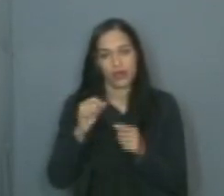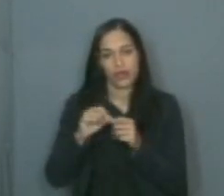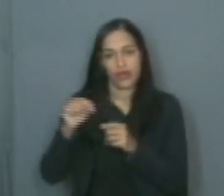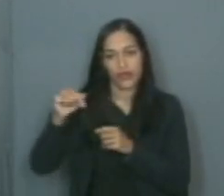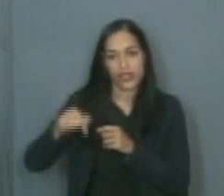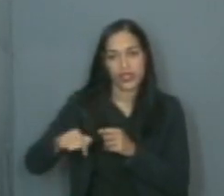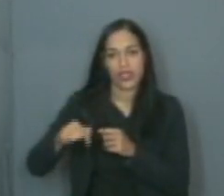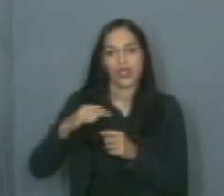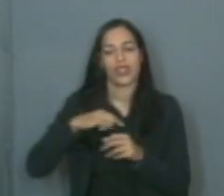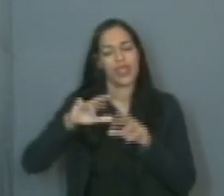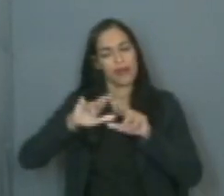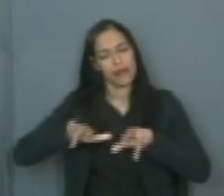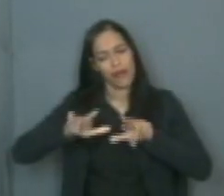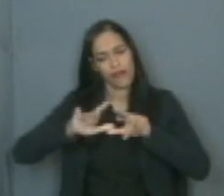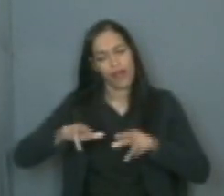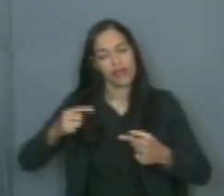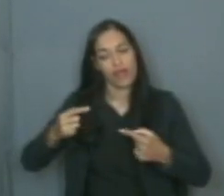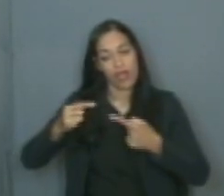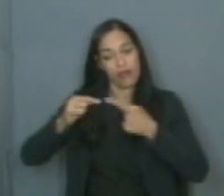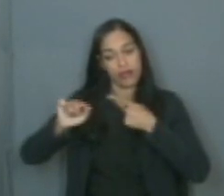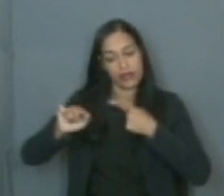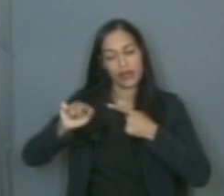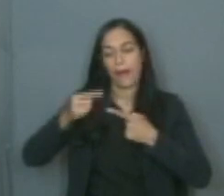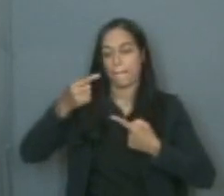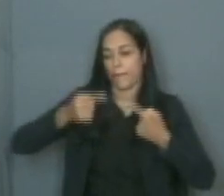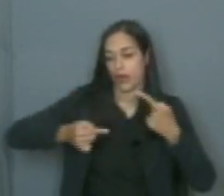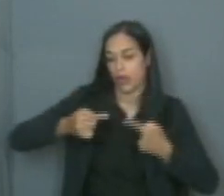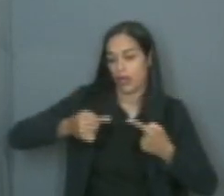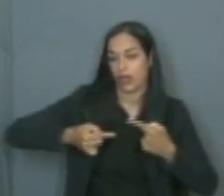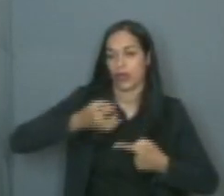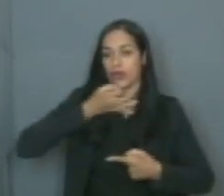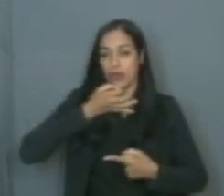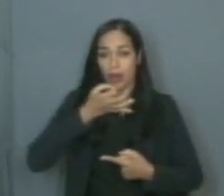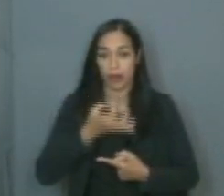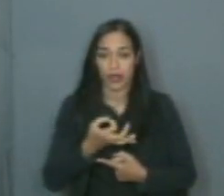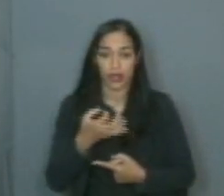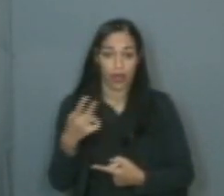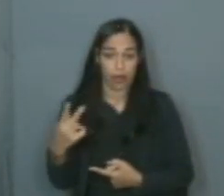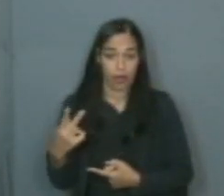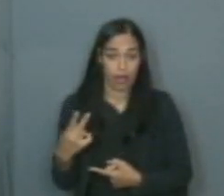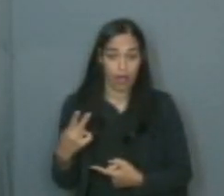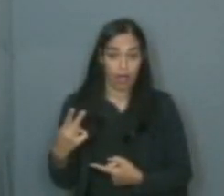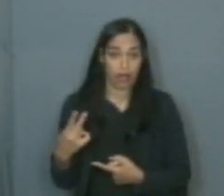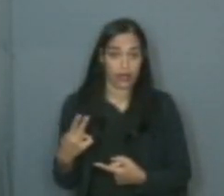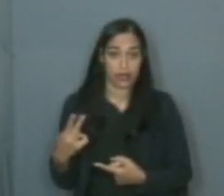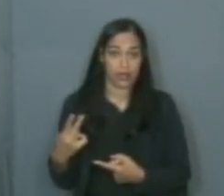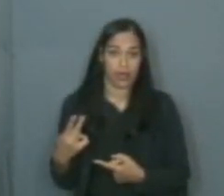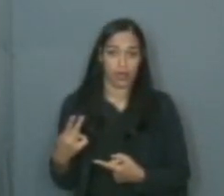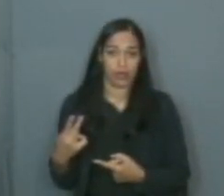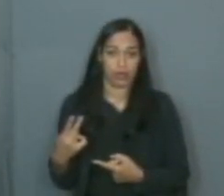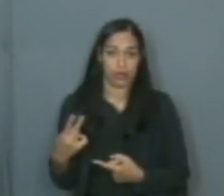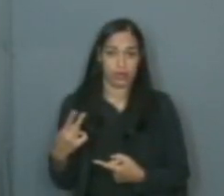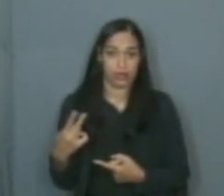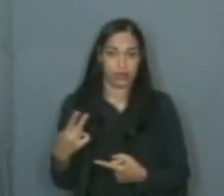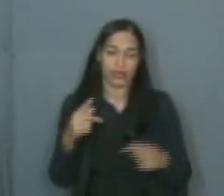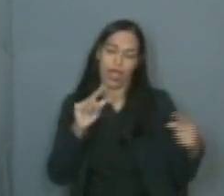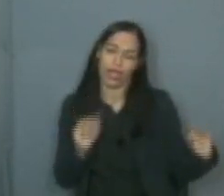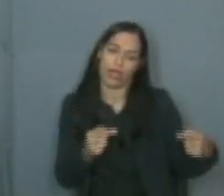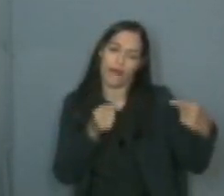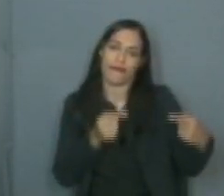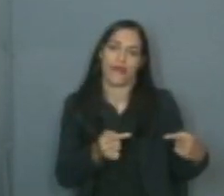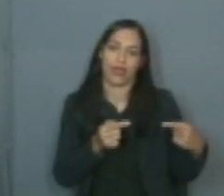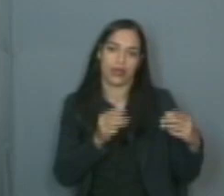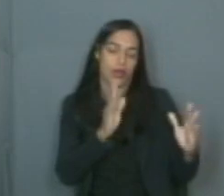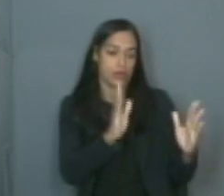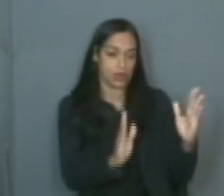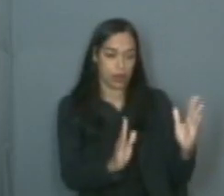tem vários embates políticos e de posição, porque cada um, afinal, é senhor do seu mandato e cada um defende a sua